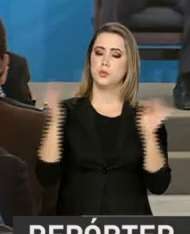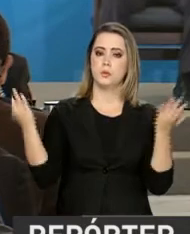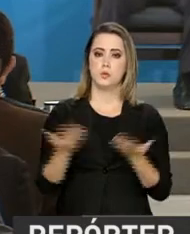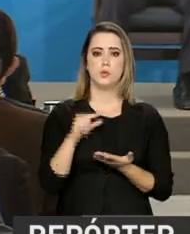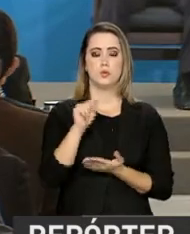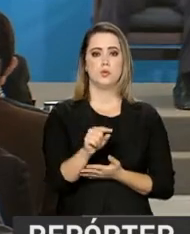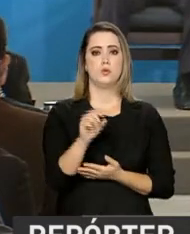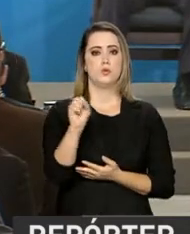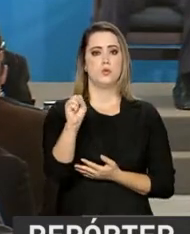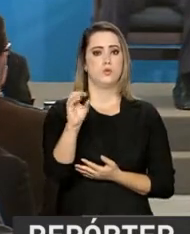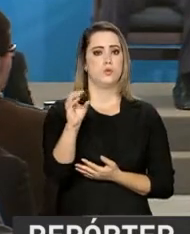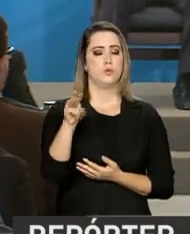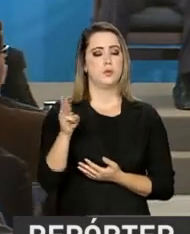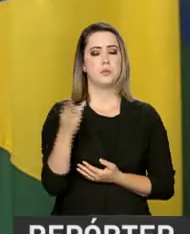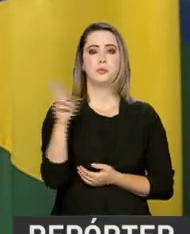oficial